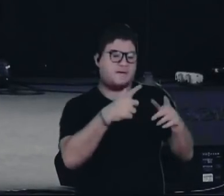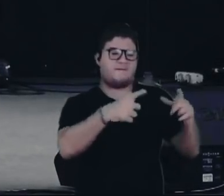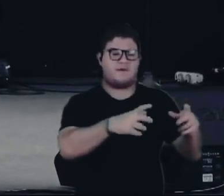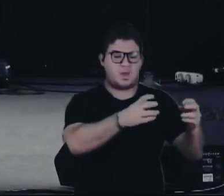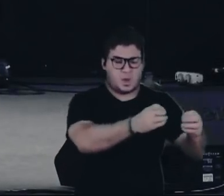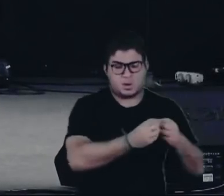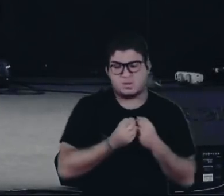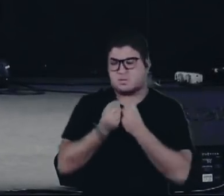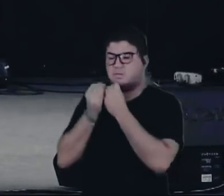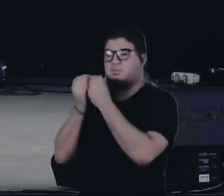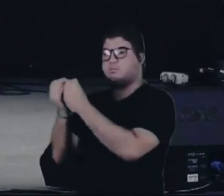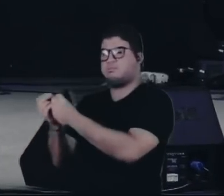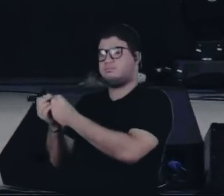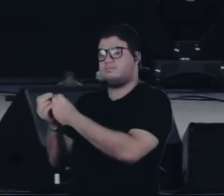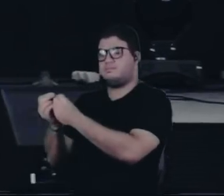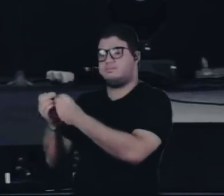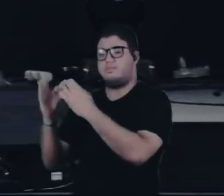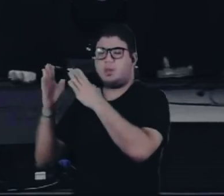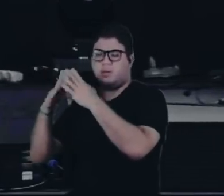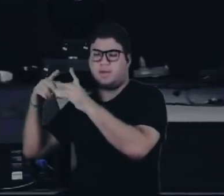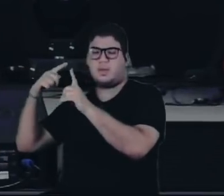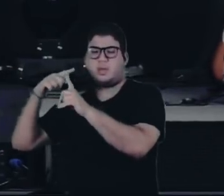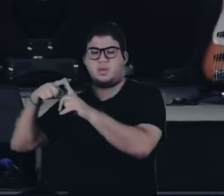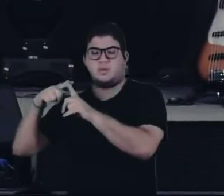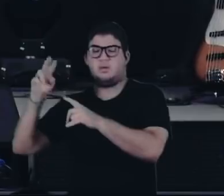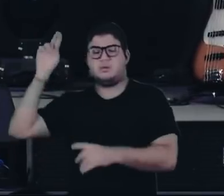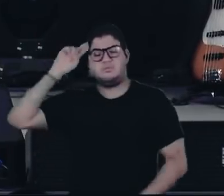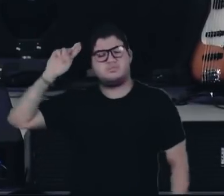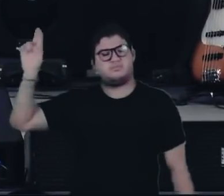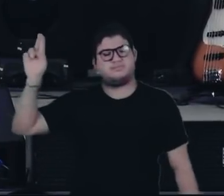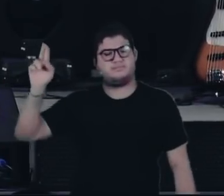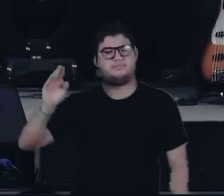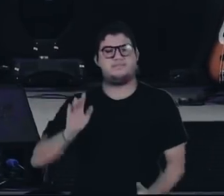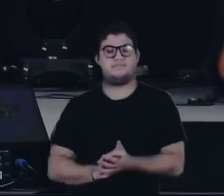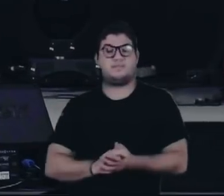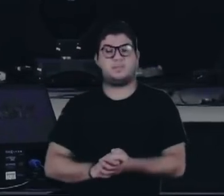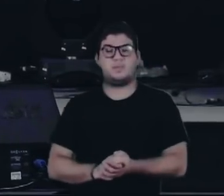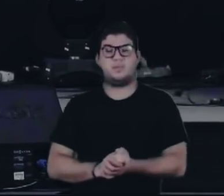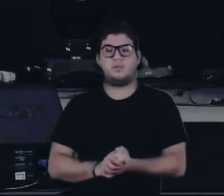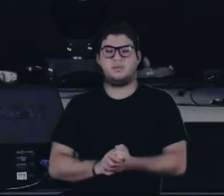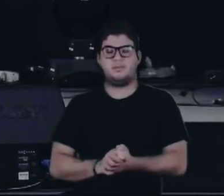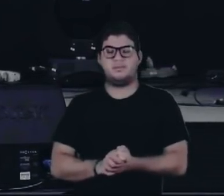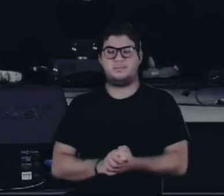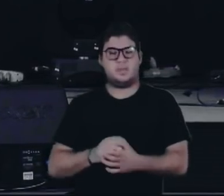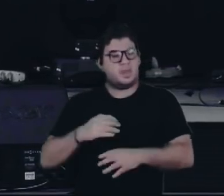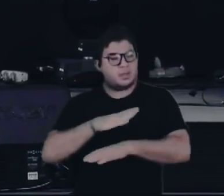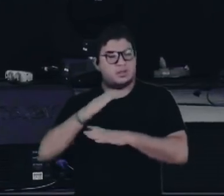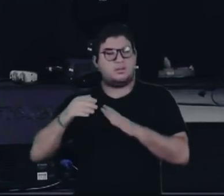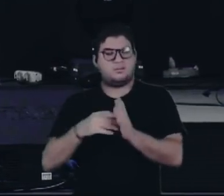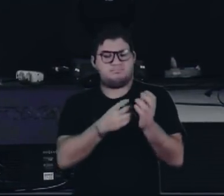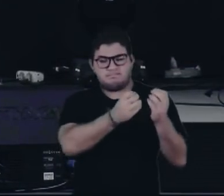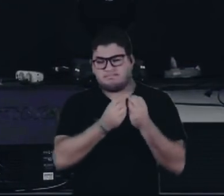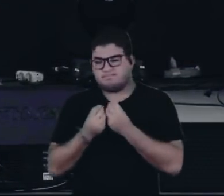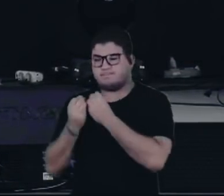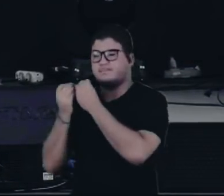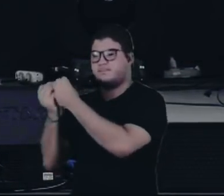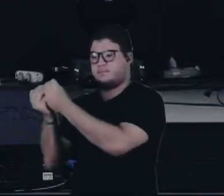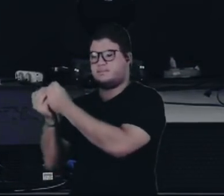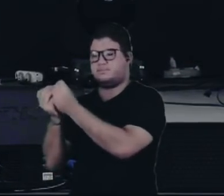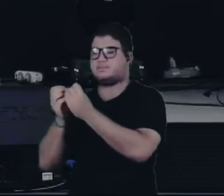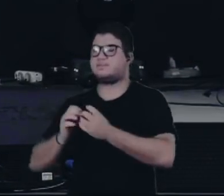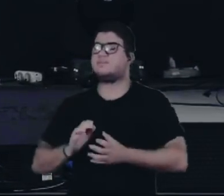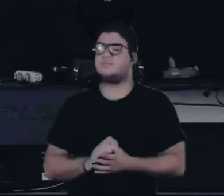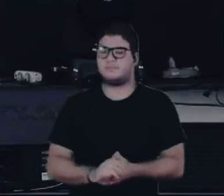dos apóstolos, ou seja, do Senhor, para que fosse de todos. E se